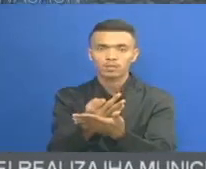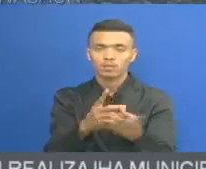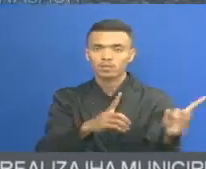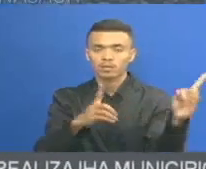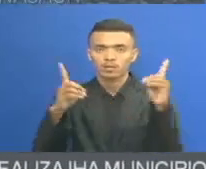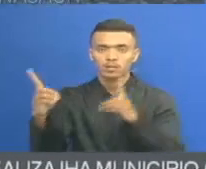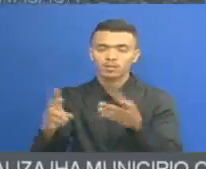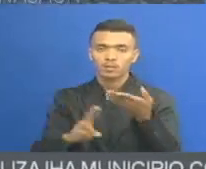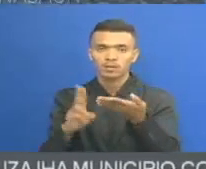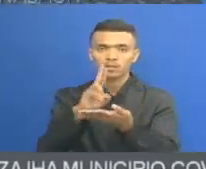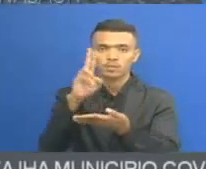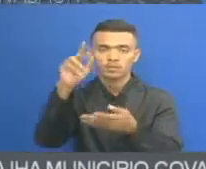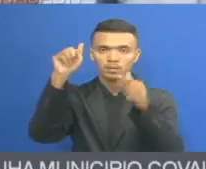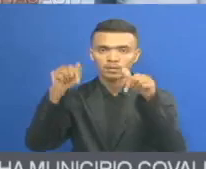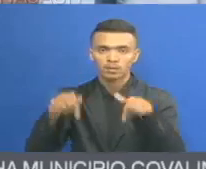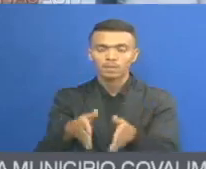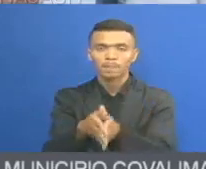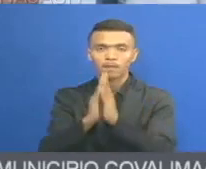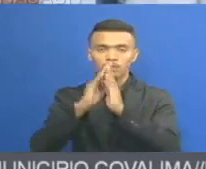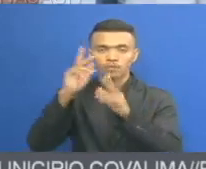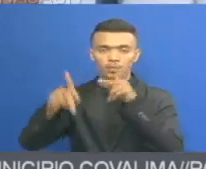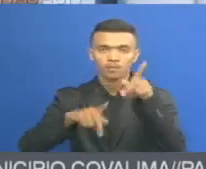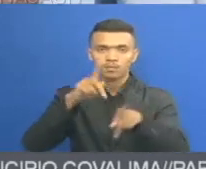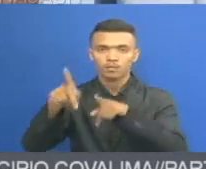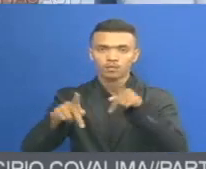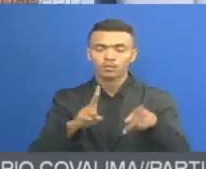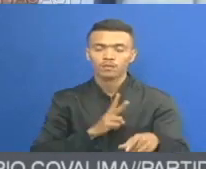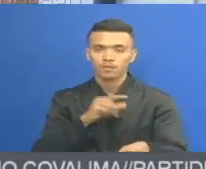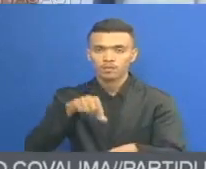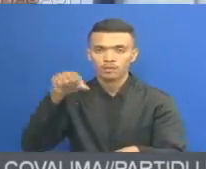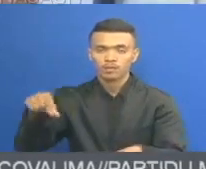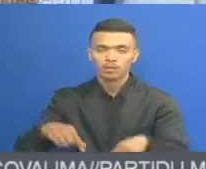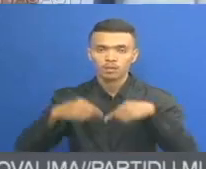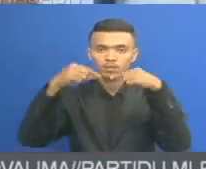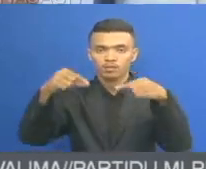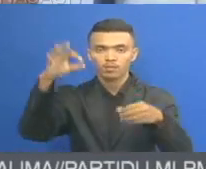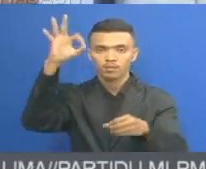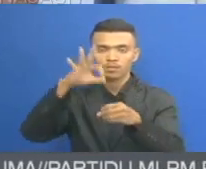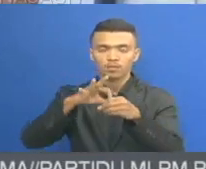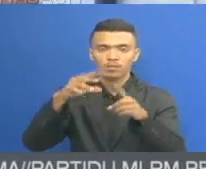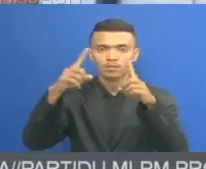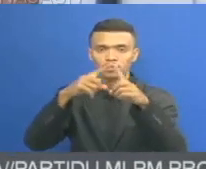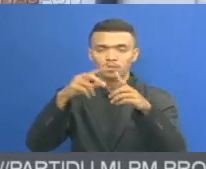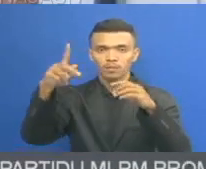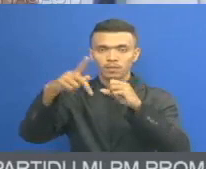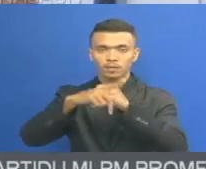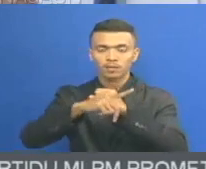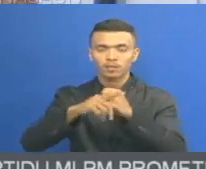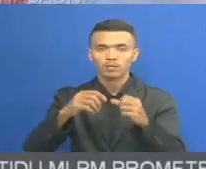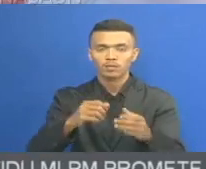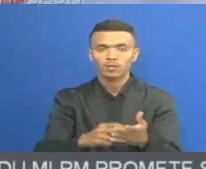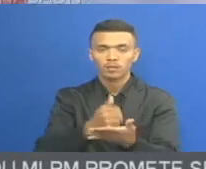establece ensino ne. Tambane husi ba povo Vikeke atu fu votos confiança bania partido ou